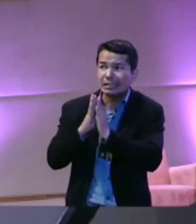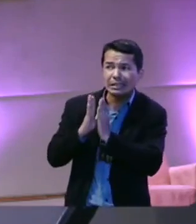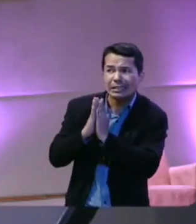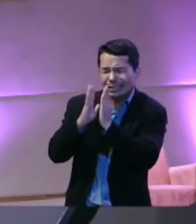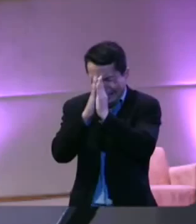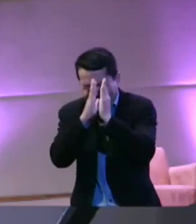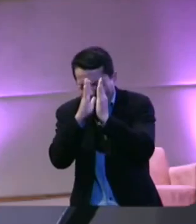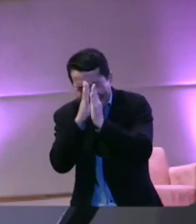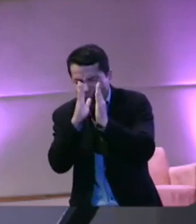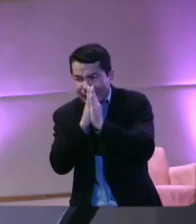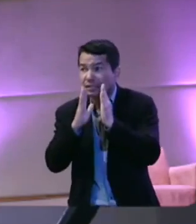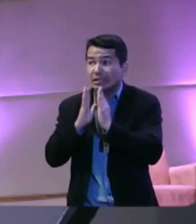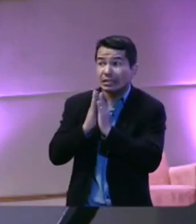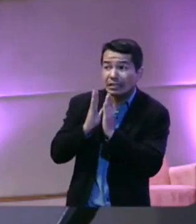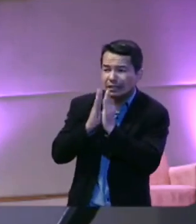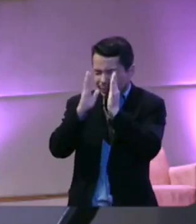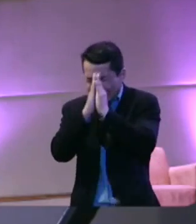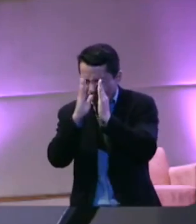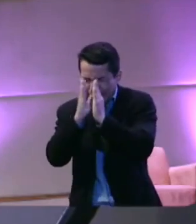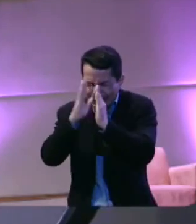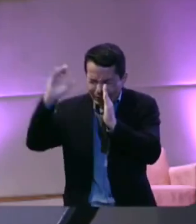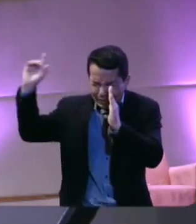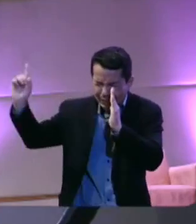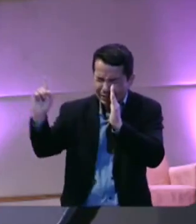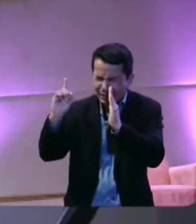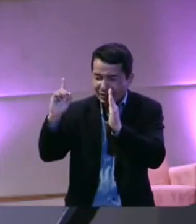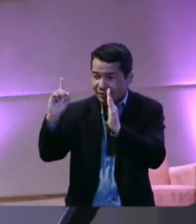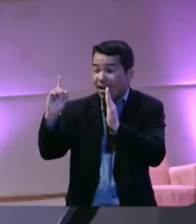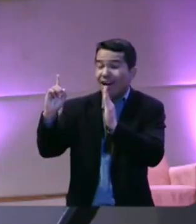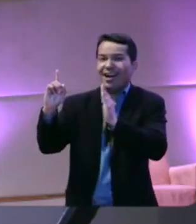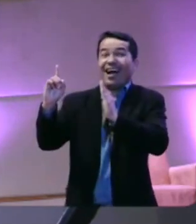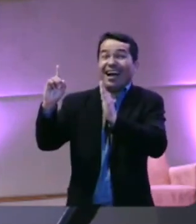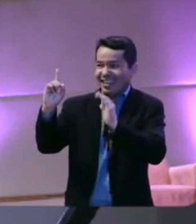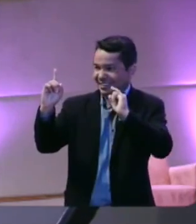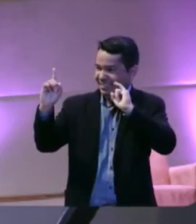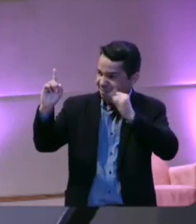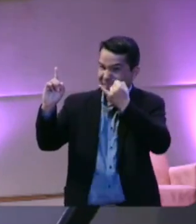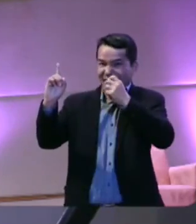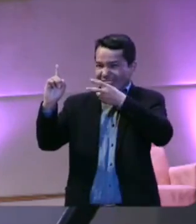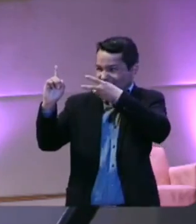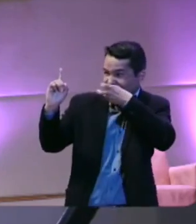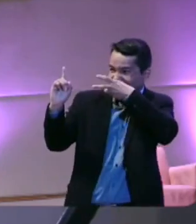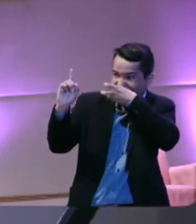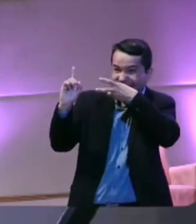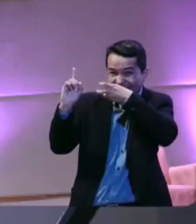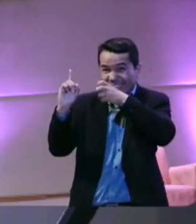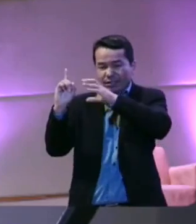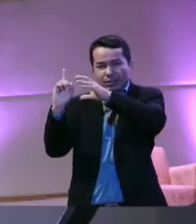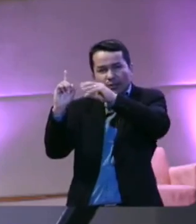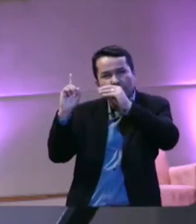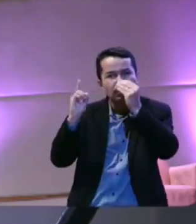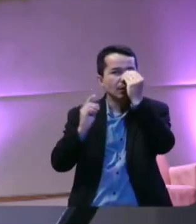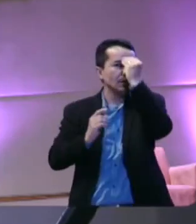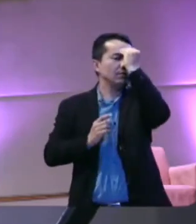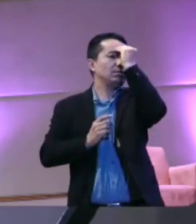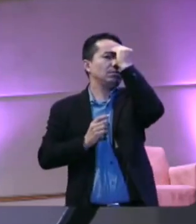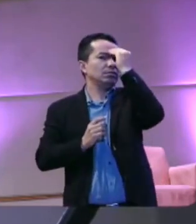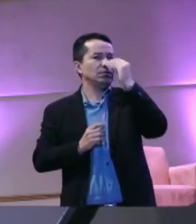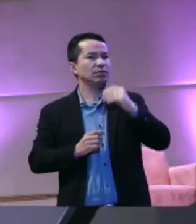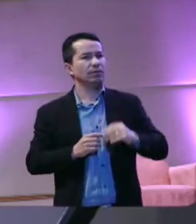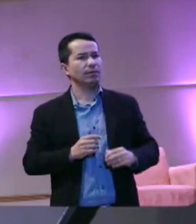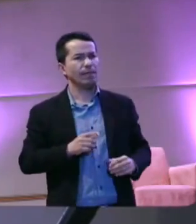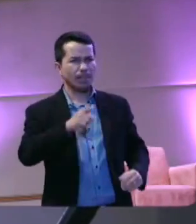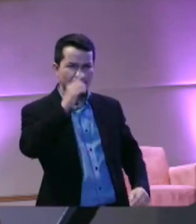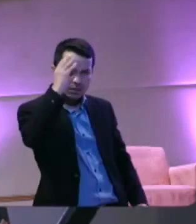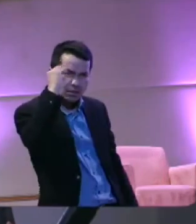Senhor se manifeste. Homens e mulheres, nesses tempos de visitação de Deus, têm a habilidade